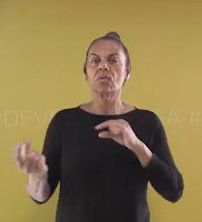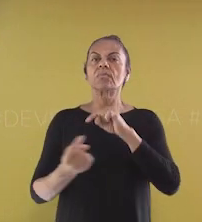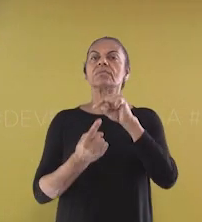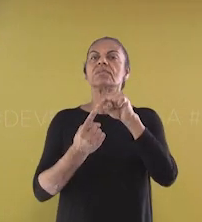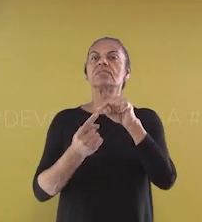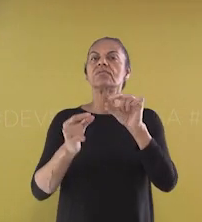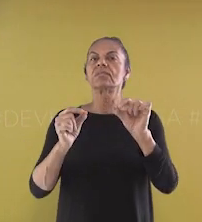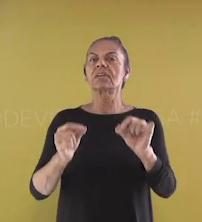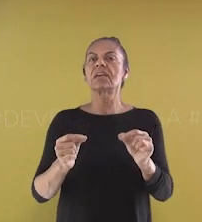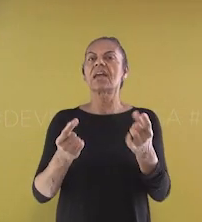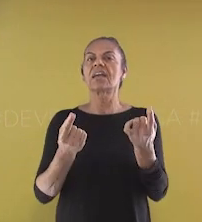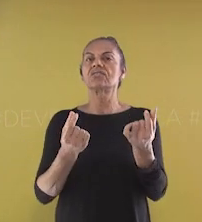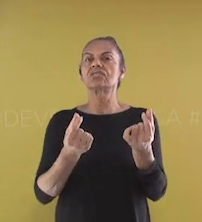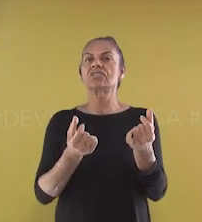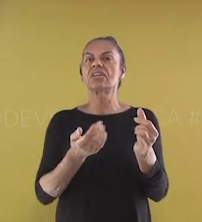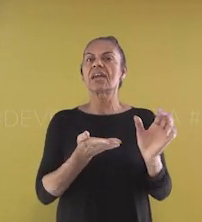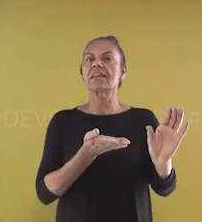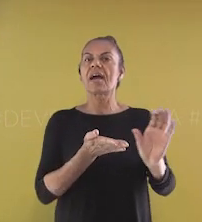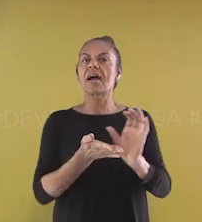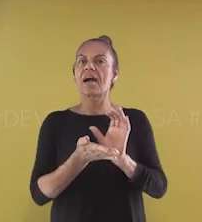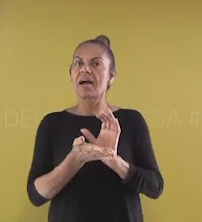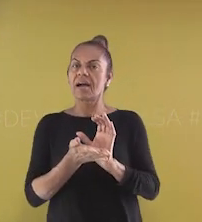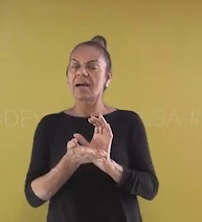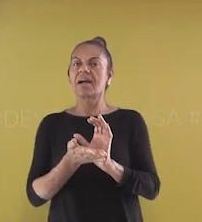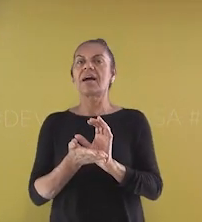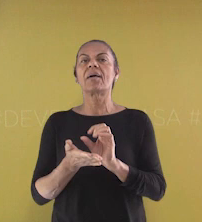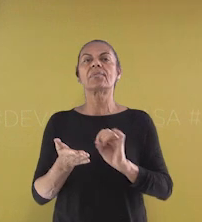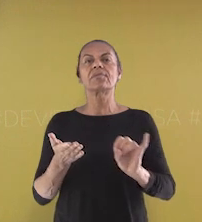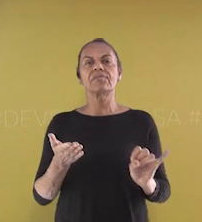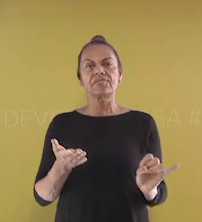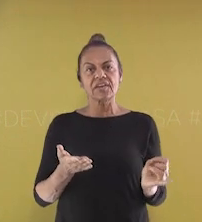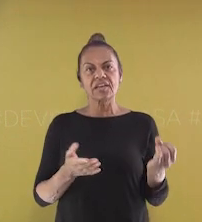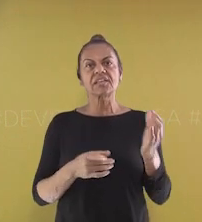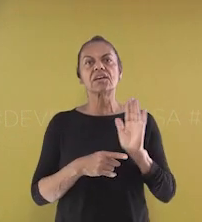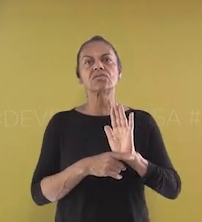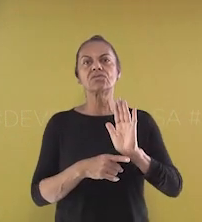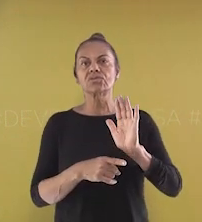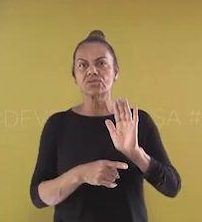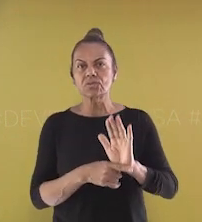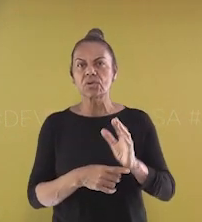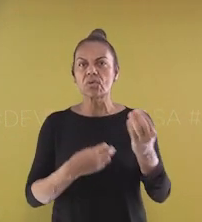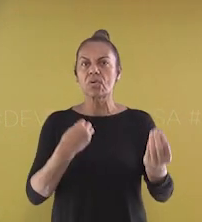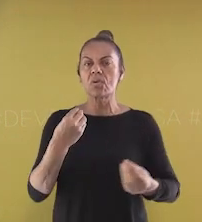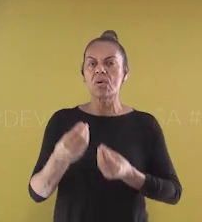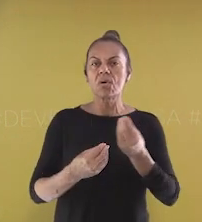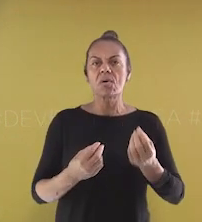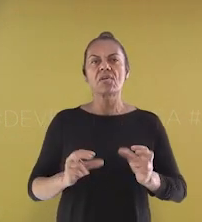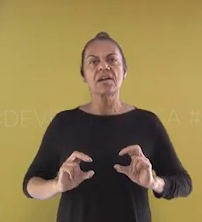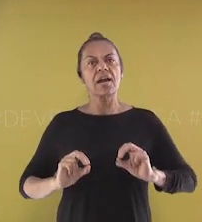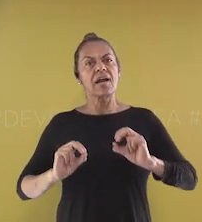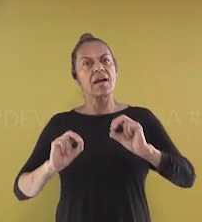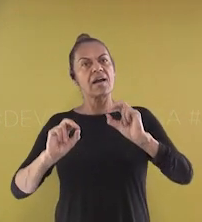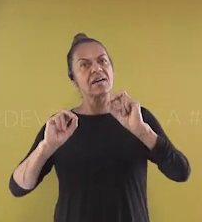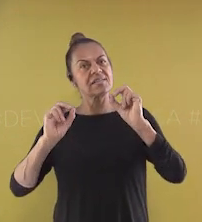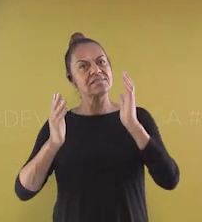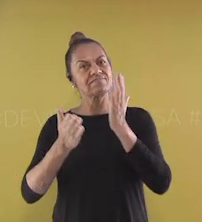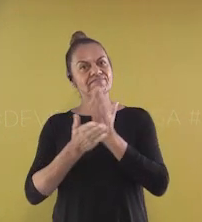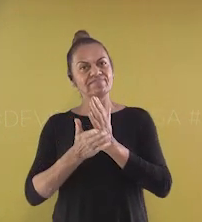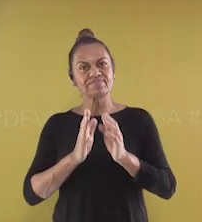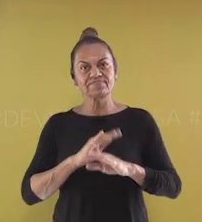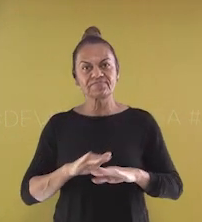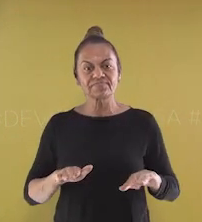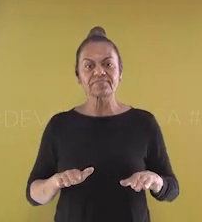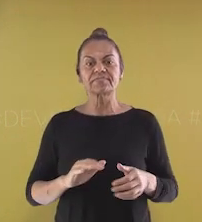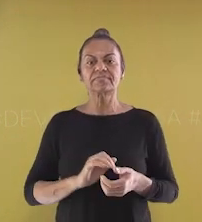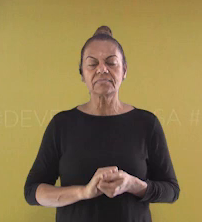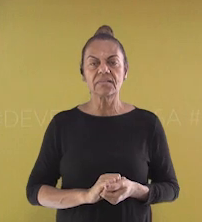campanhas. O objetivo é arrecadar fundos para auxiliar no combate ao câncer, além também de